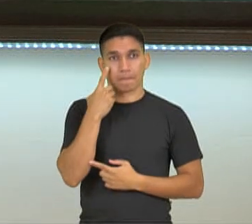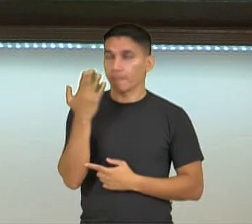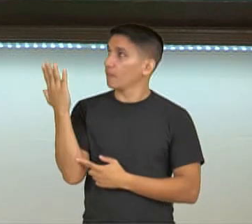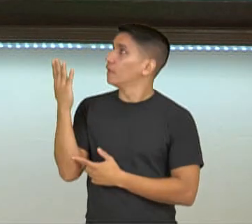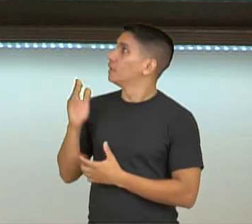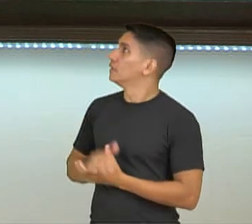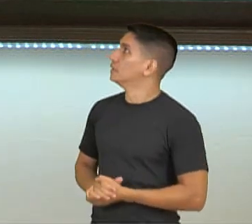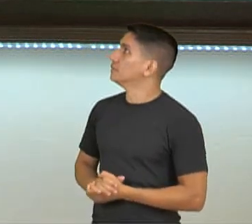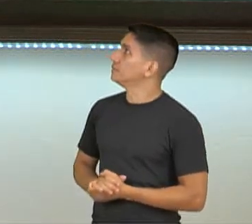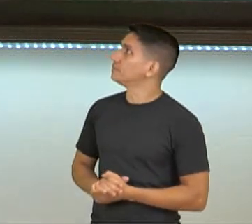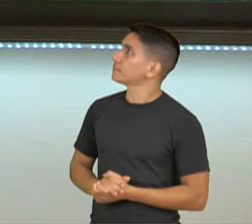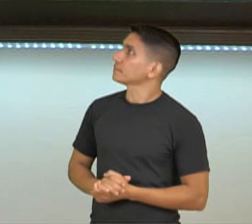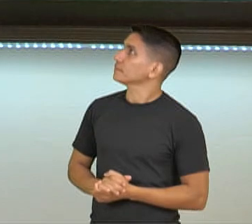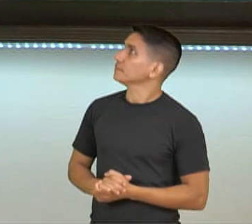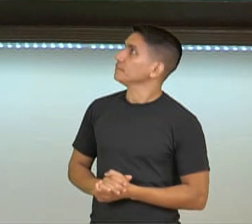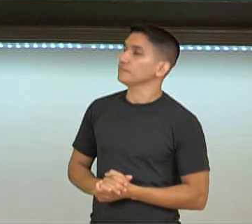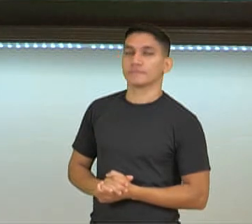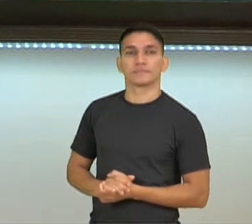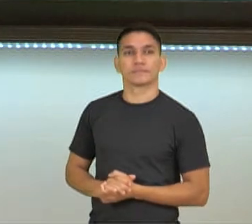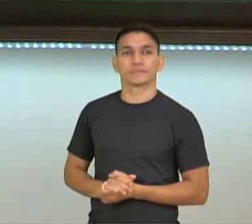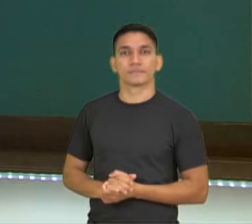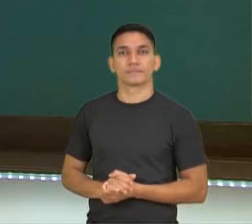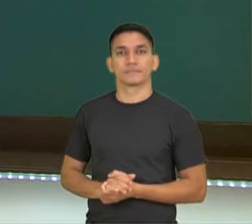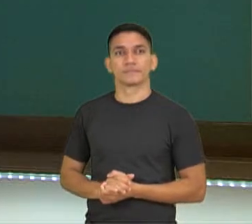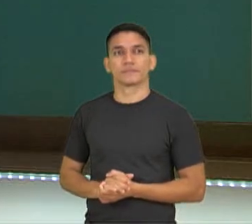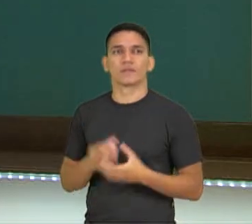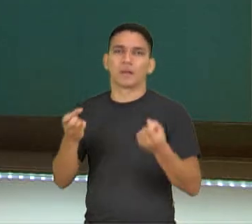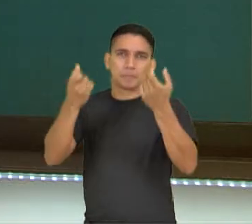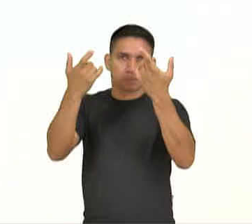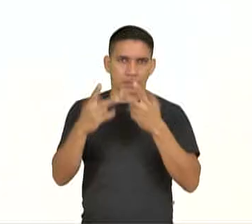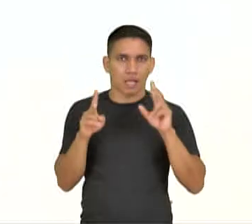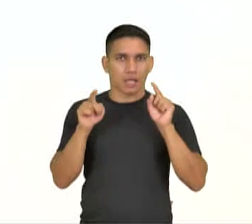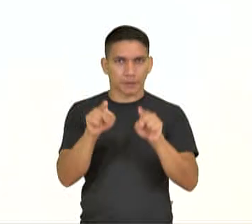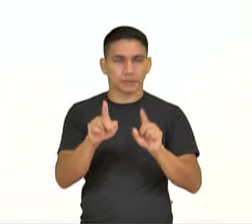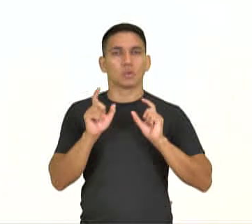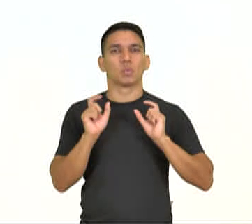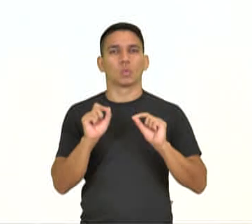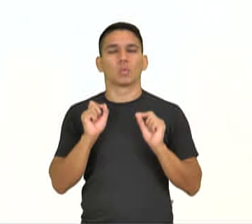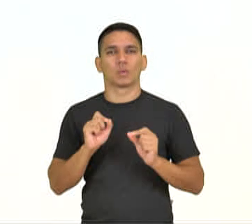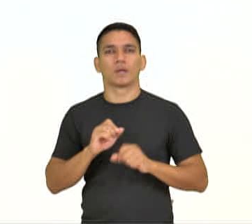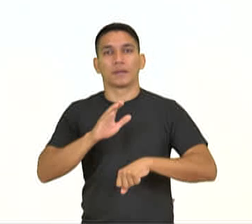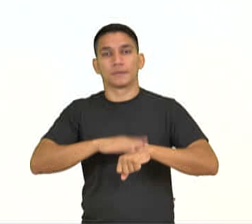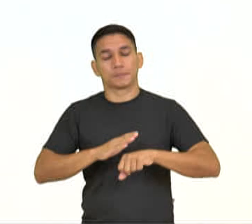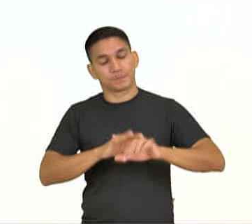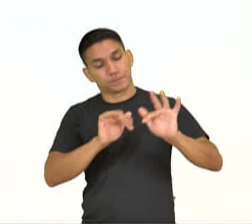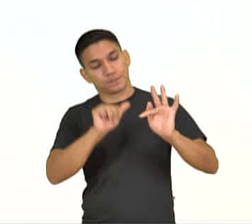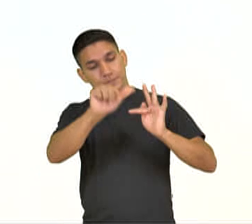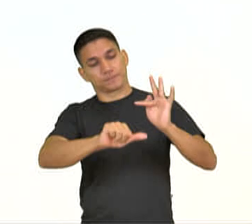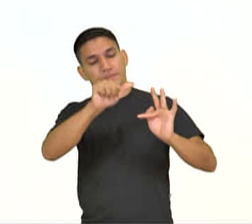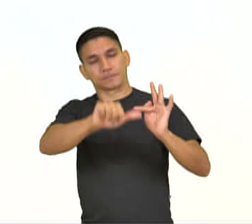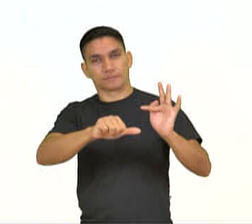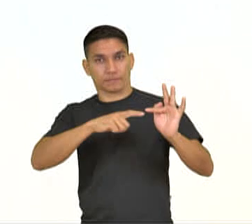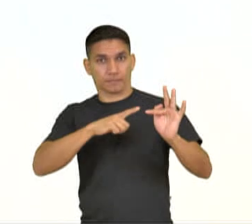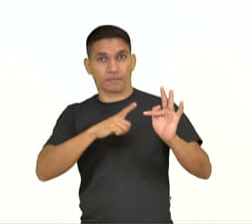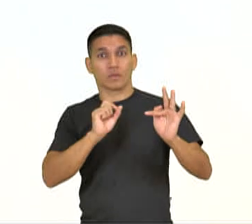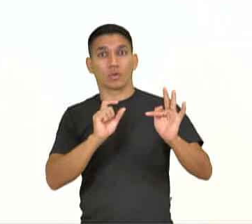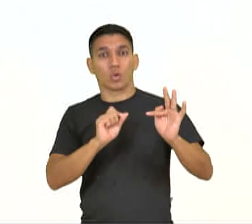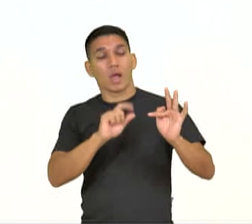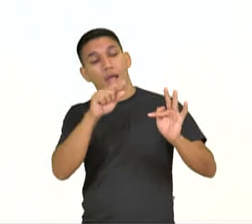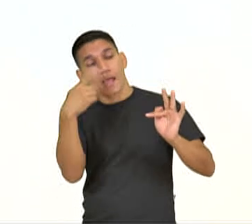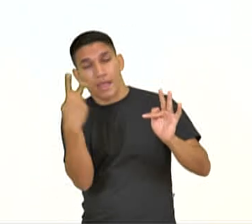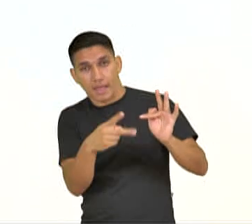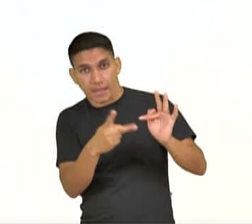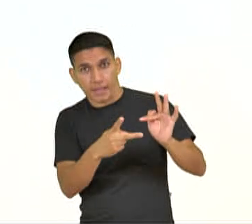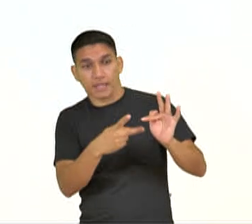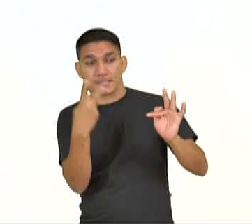neles? Então, olha aqui, ó. Como eu comentei com vocês, quando nós temos fenômenos físicos, é quando há mudança